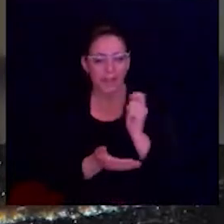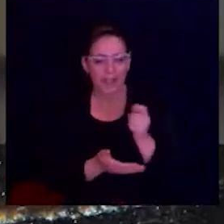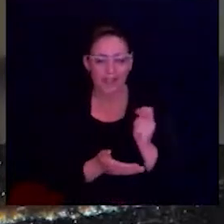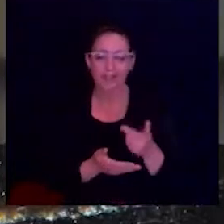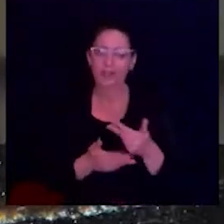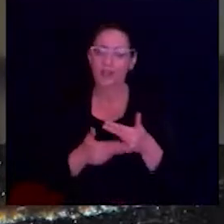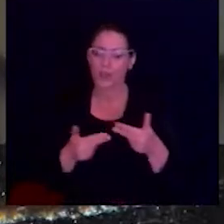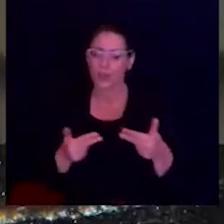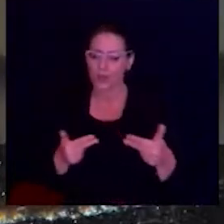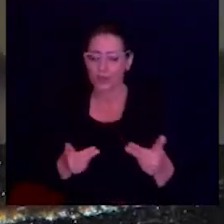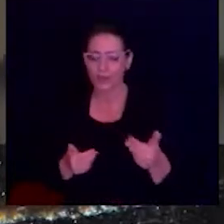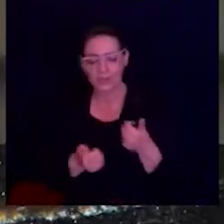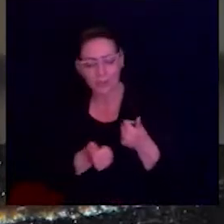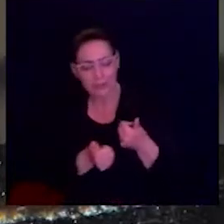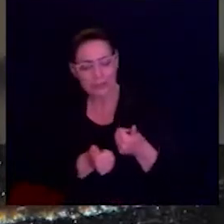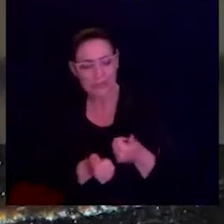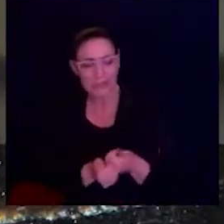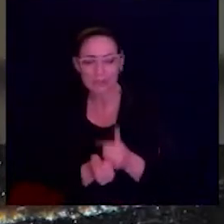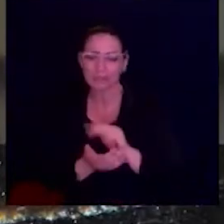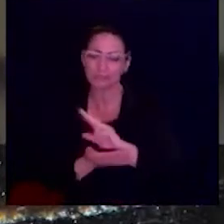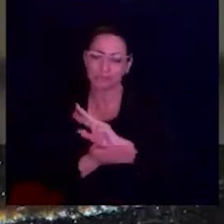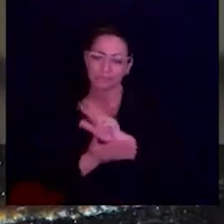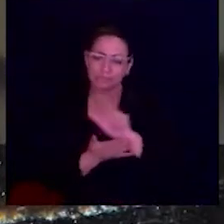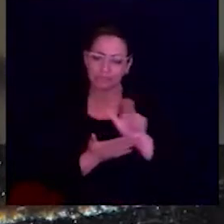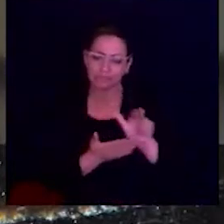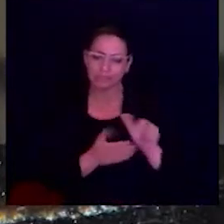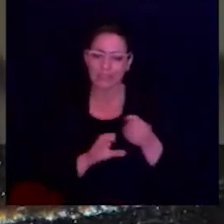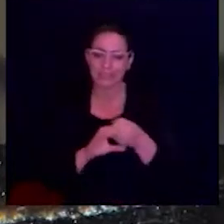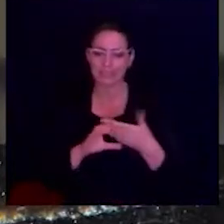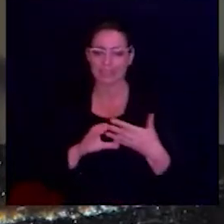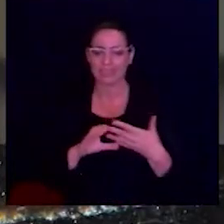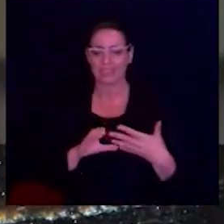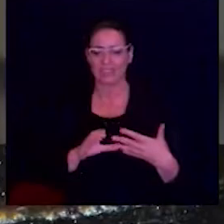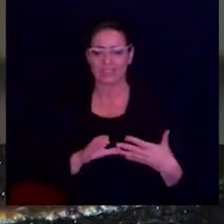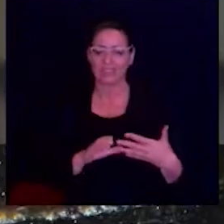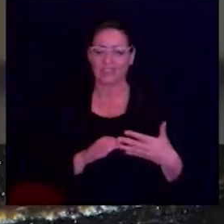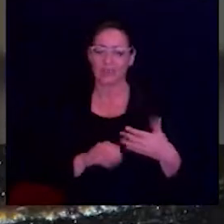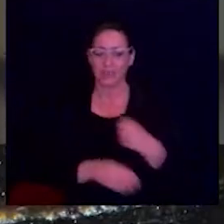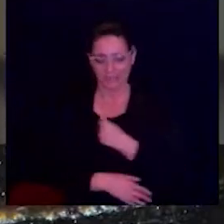afaga, aproxima e, por que não, mata saudades.